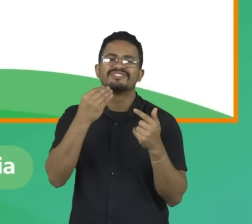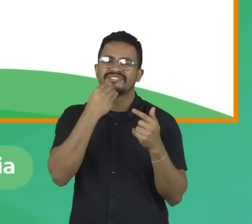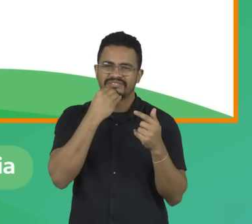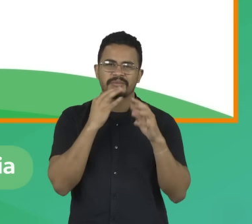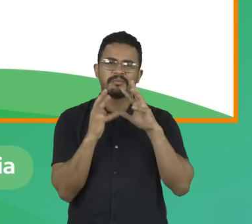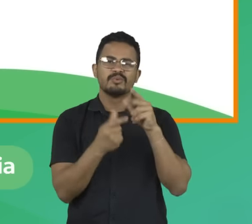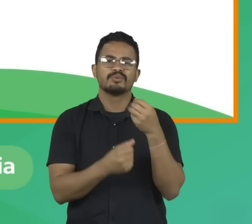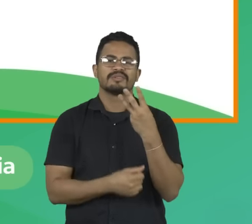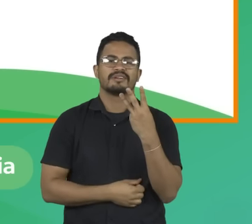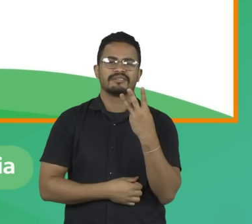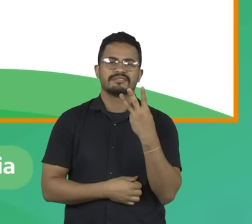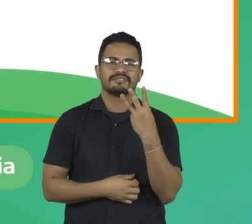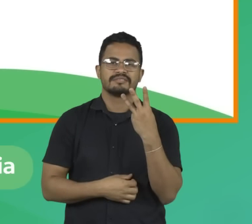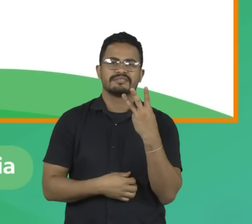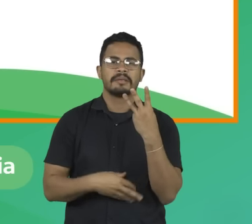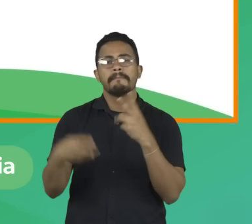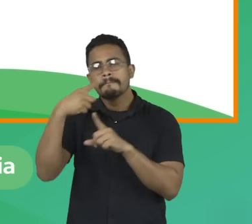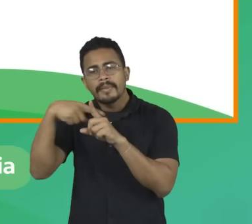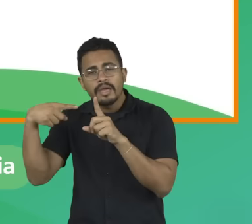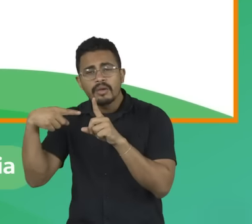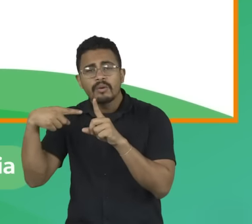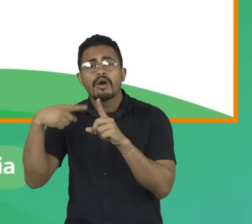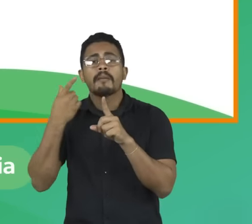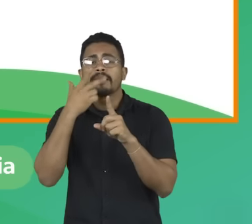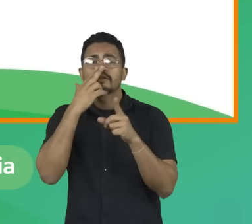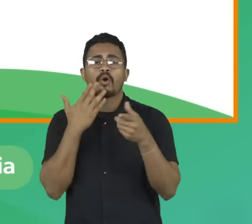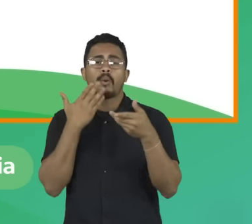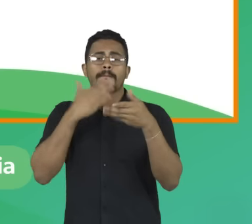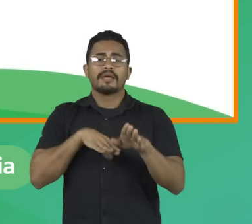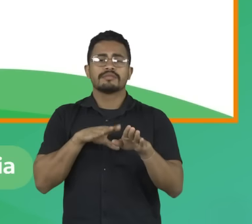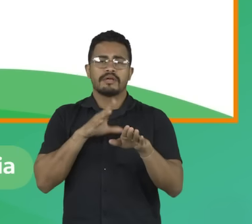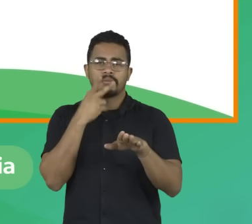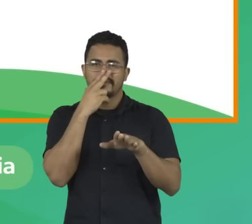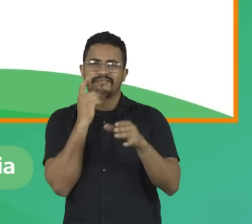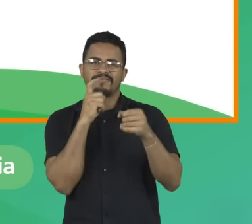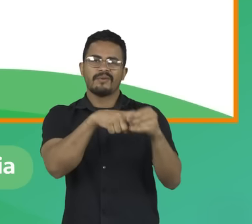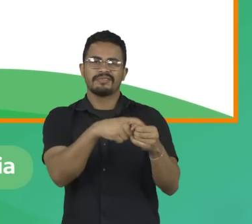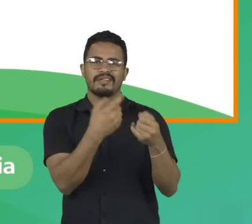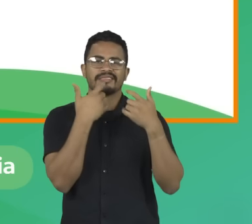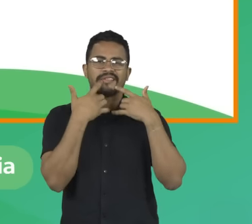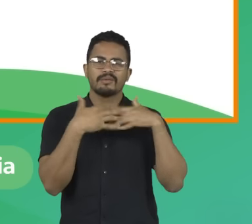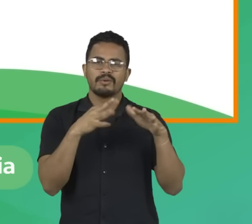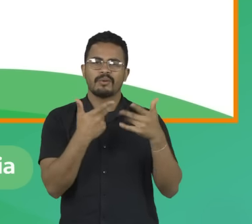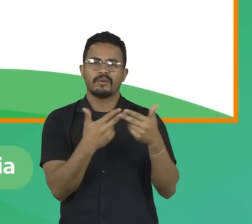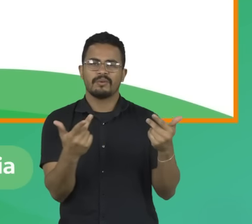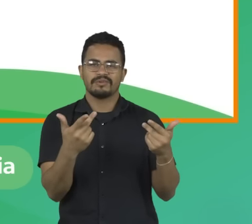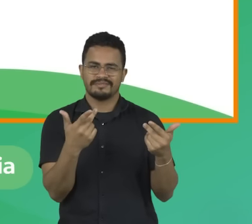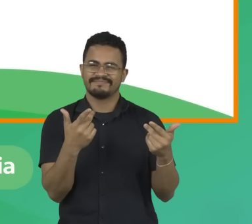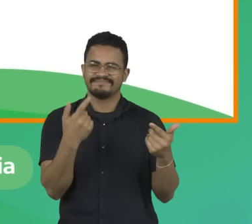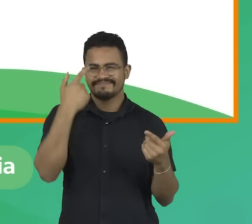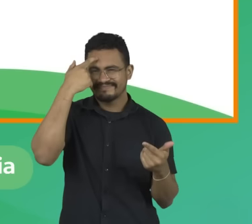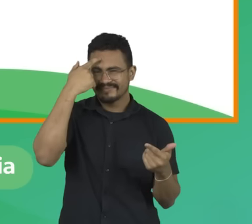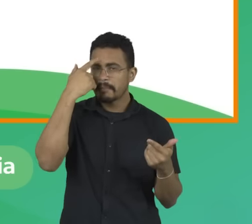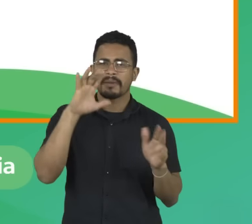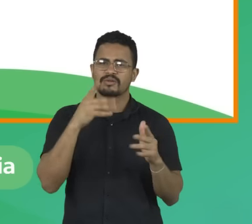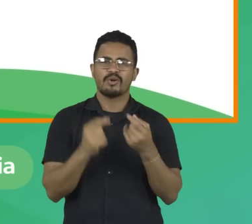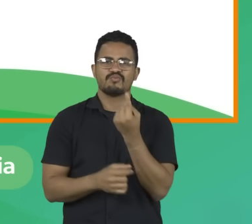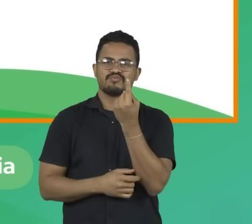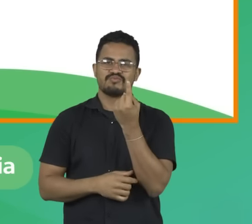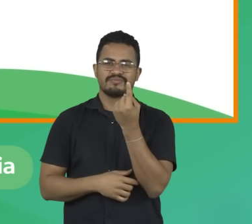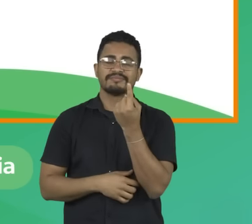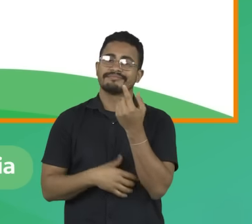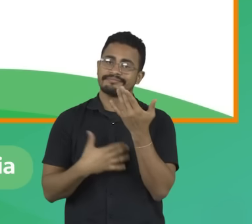meio para compensar o uso de recursos. E nós só temos um. Enfim, vale o pensamento. Para a gente